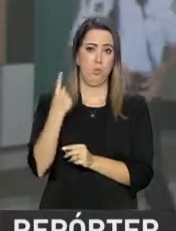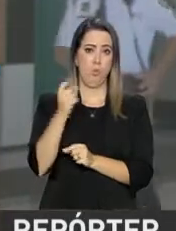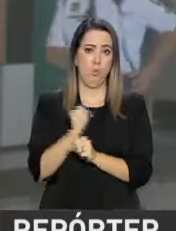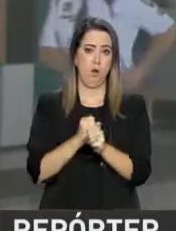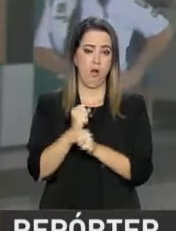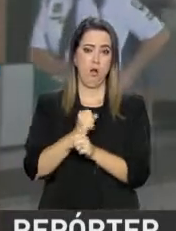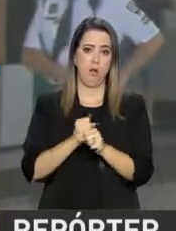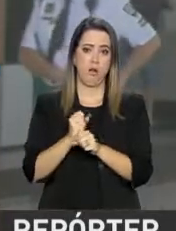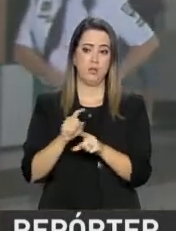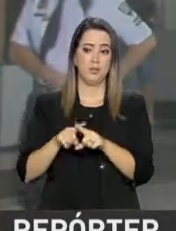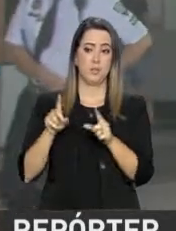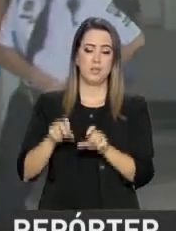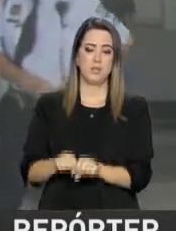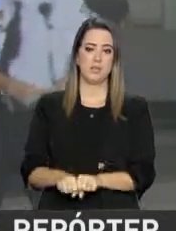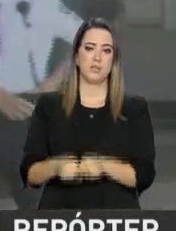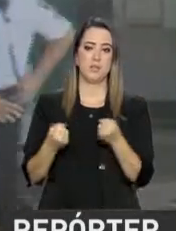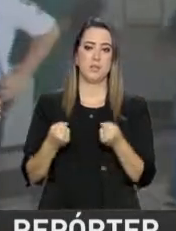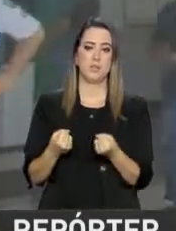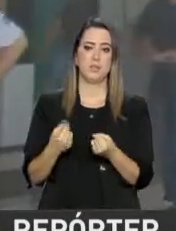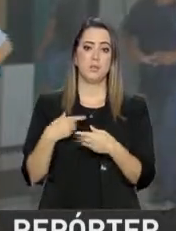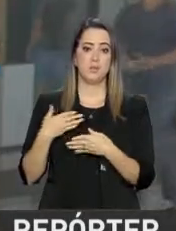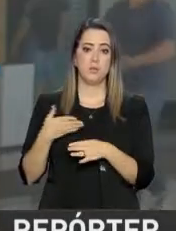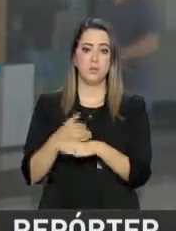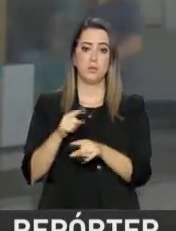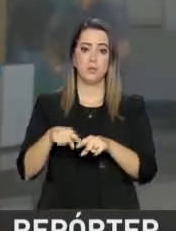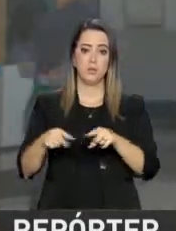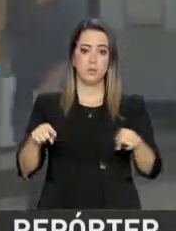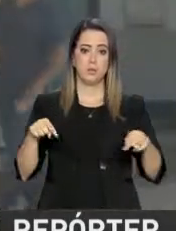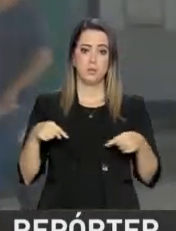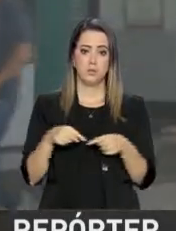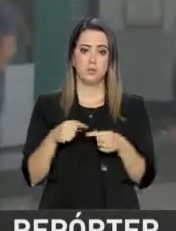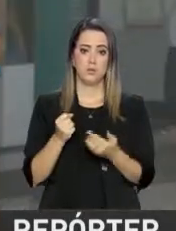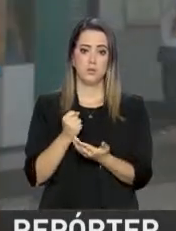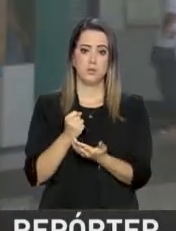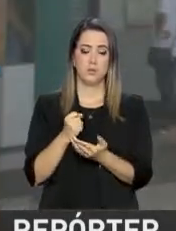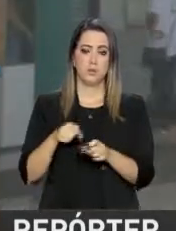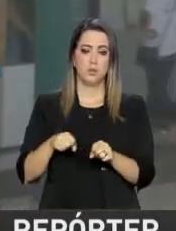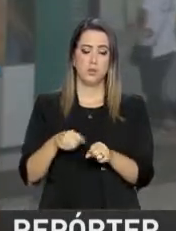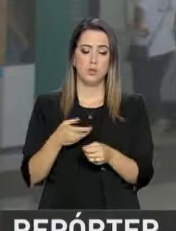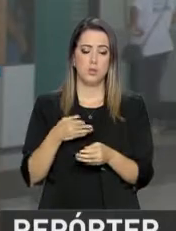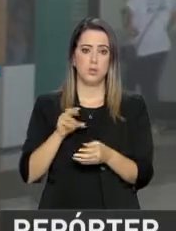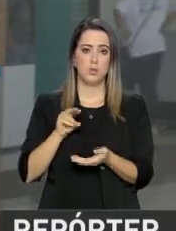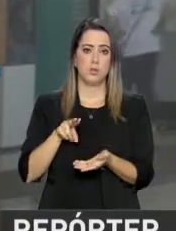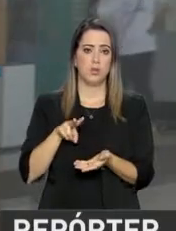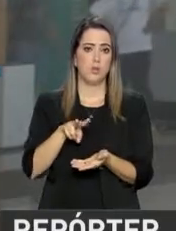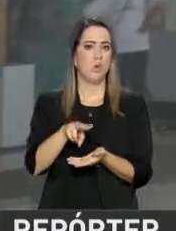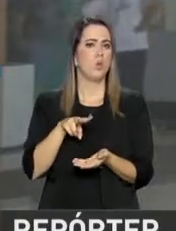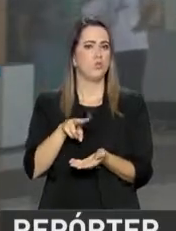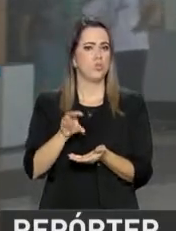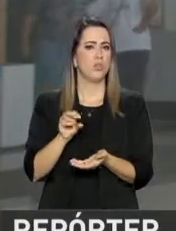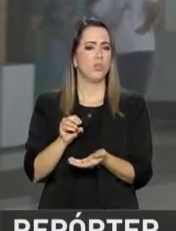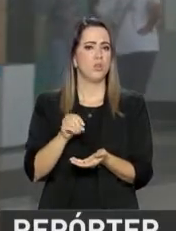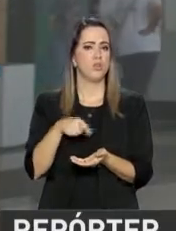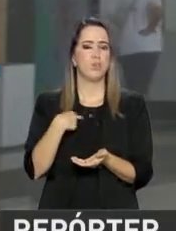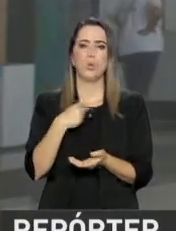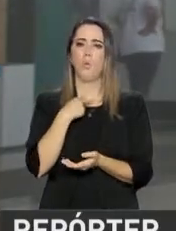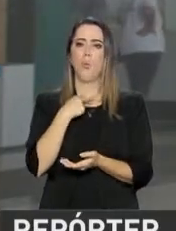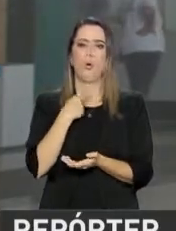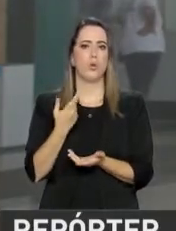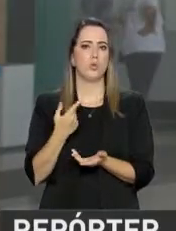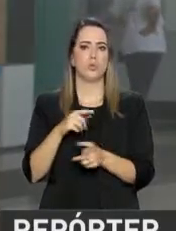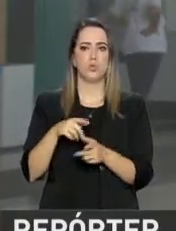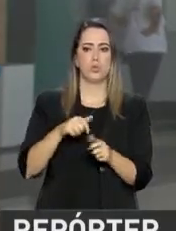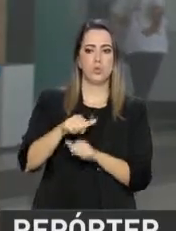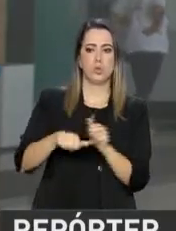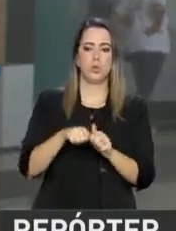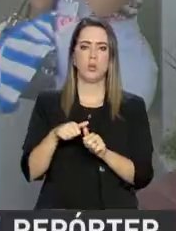e eu fui na f1 na lógica é onde eu comprei pra trocar e tudo mais e à loja e falou que não podia trocar na loja tinha que procurar